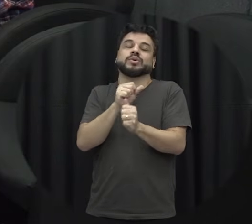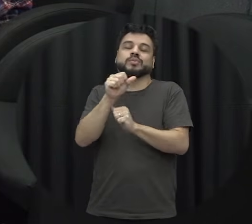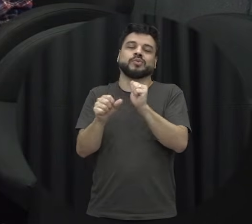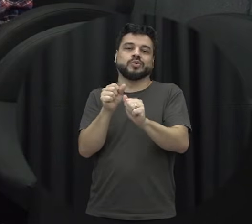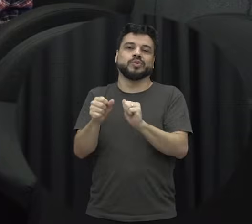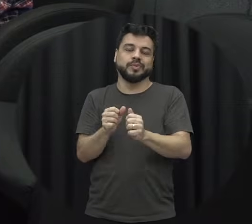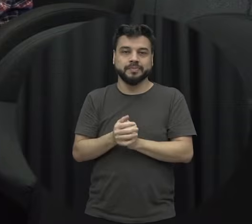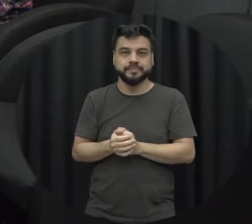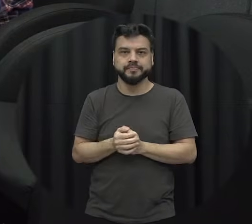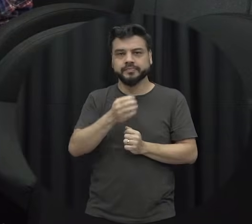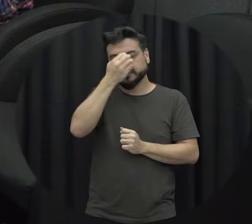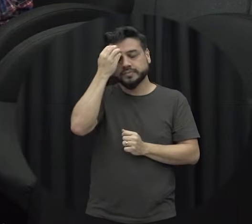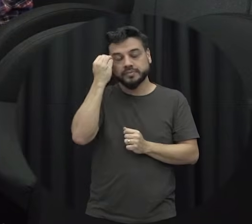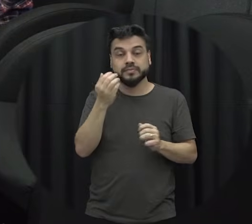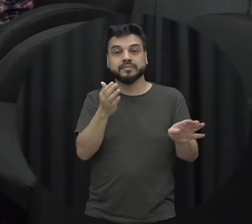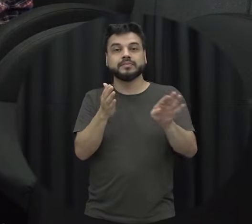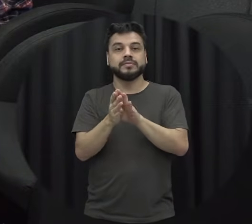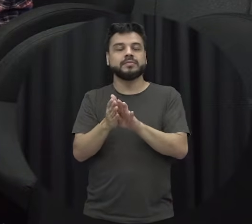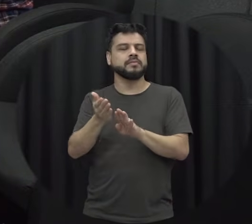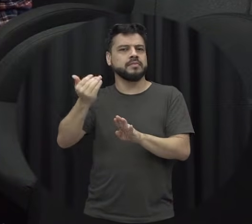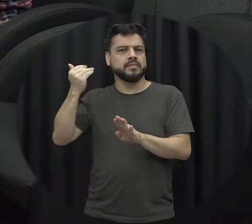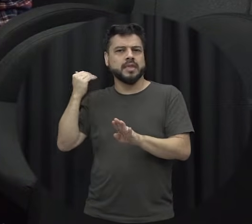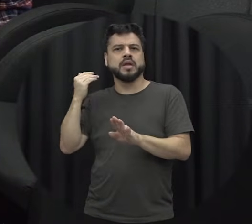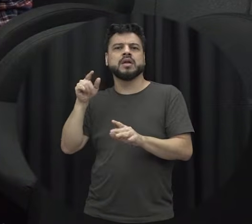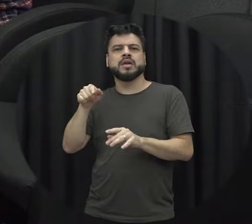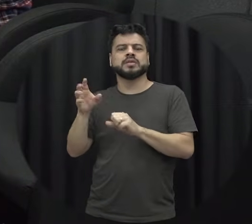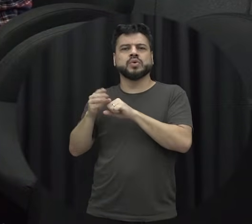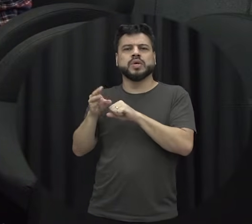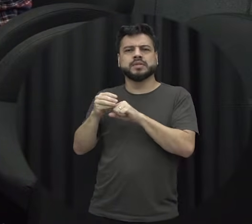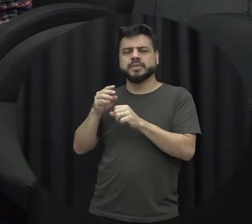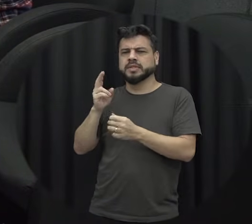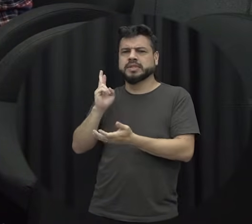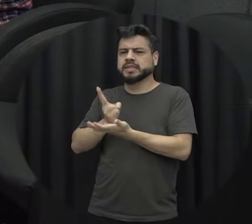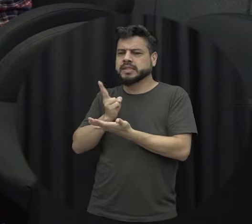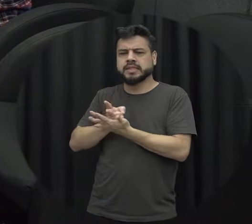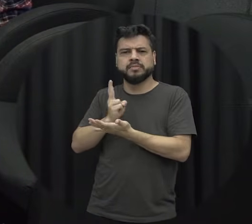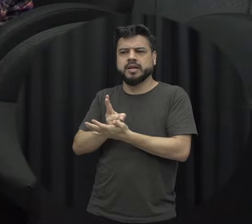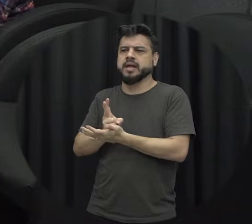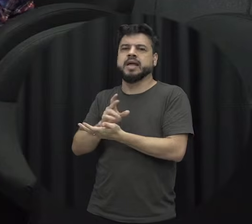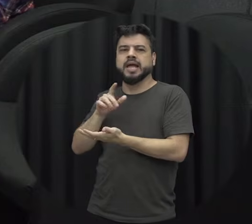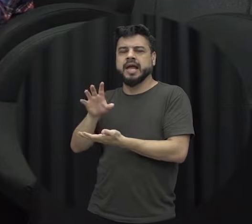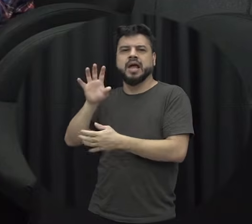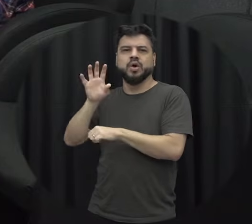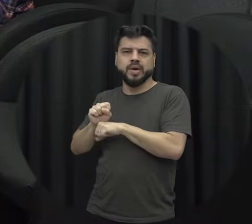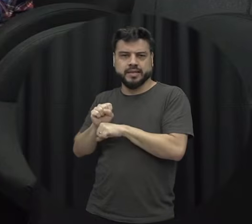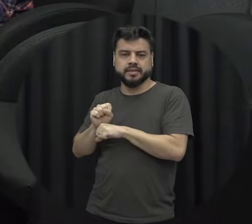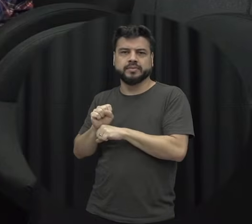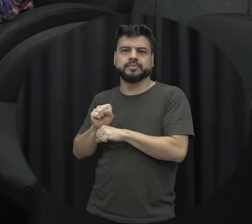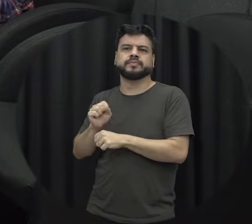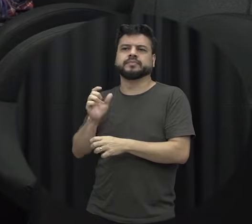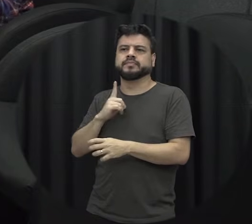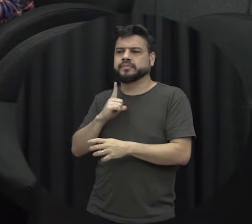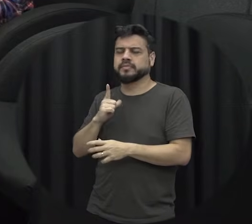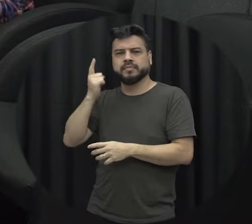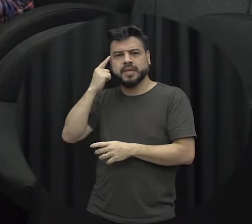Até esse período, esse conhecimento estava muito ligado a questões concretas. Pensar em aritmética, por